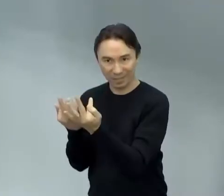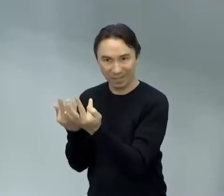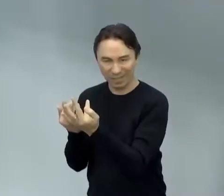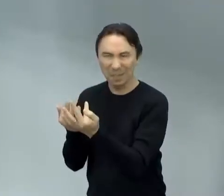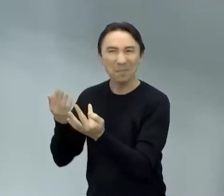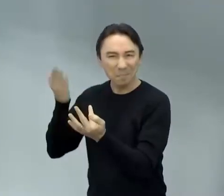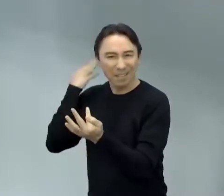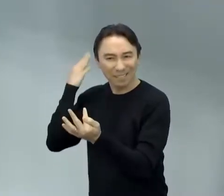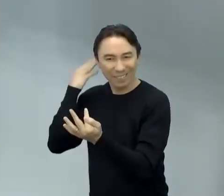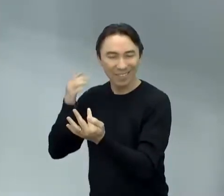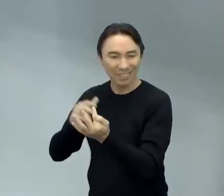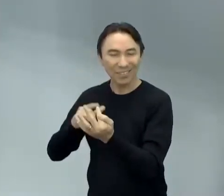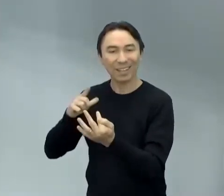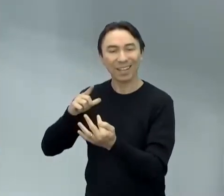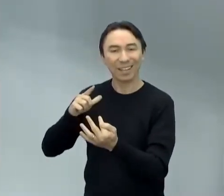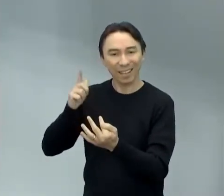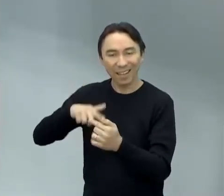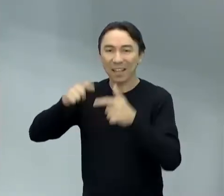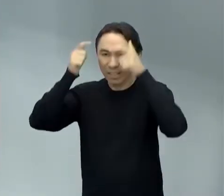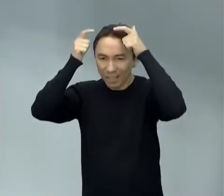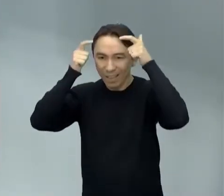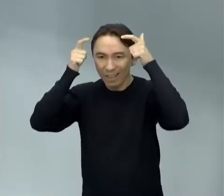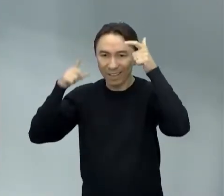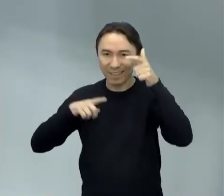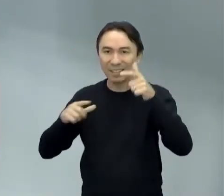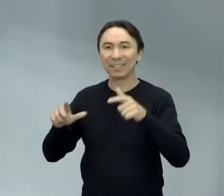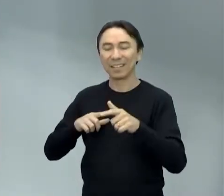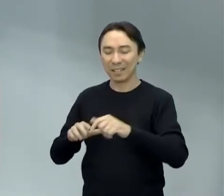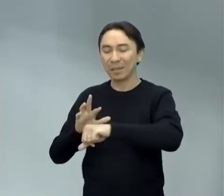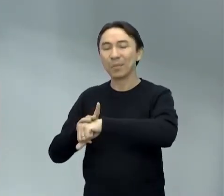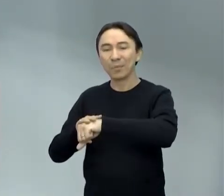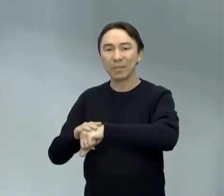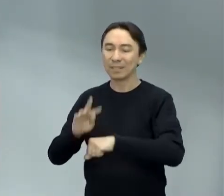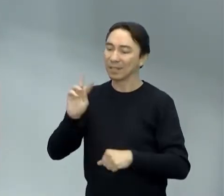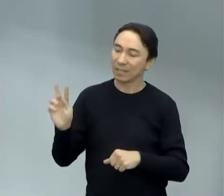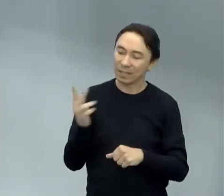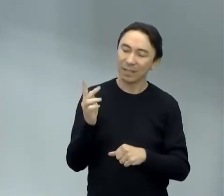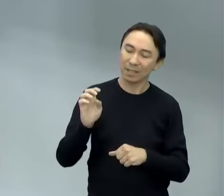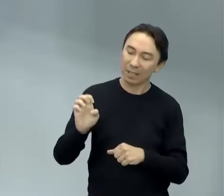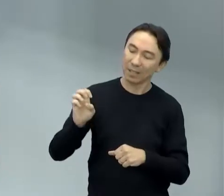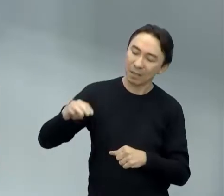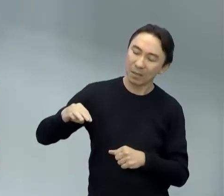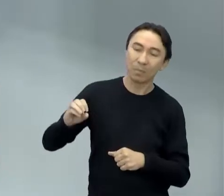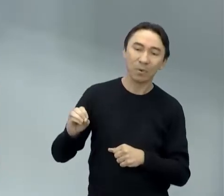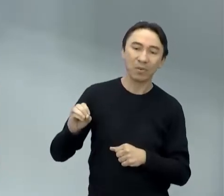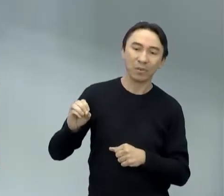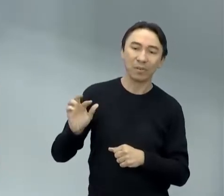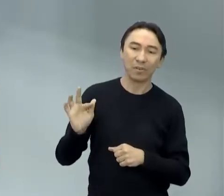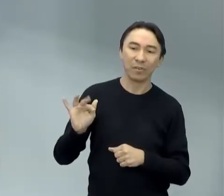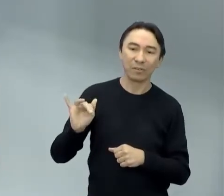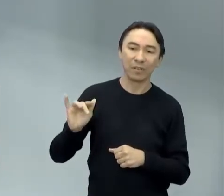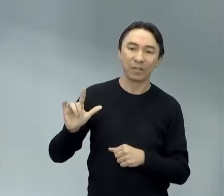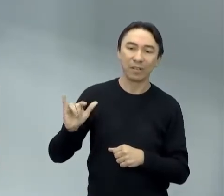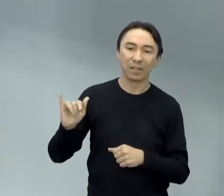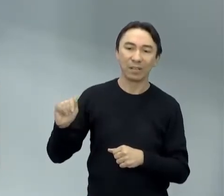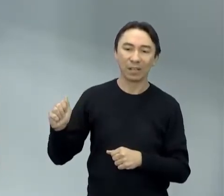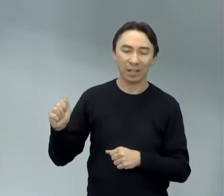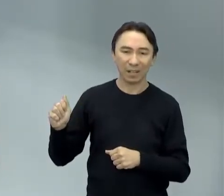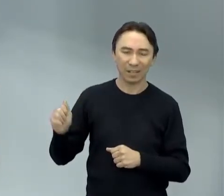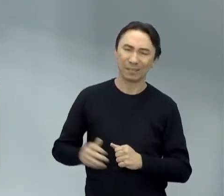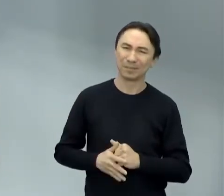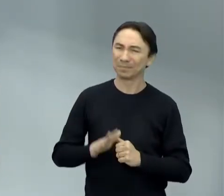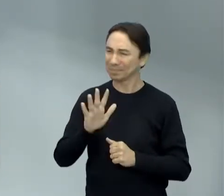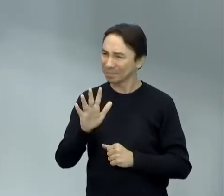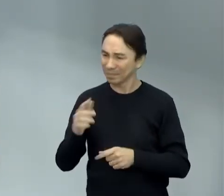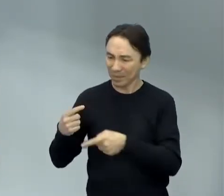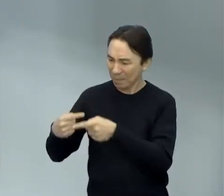gente fez também, né, assim, uma discussão a respeito de que será que a hemofilia